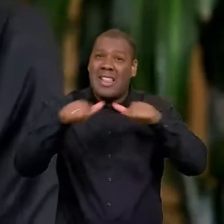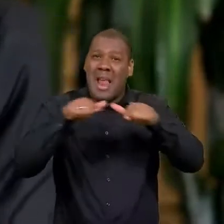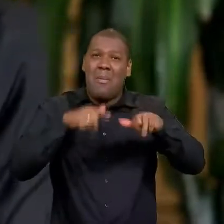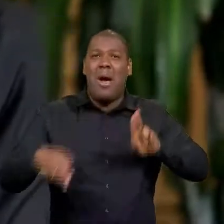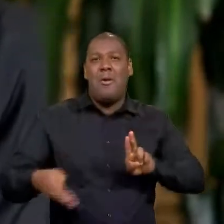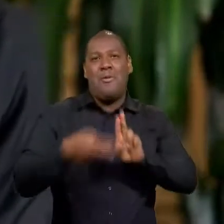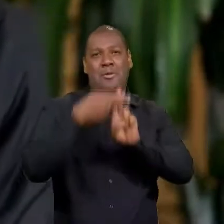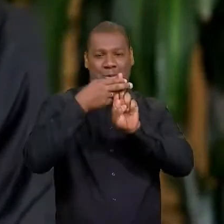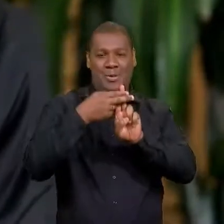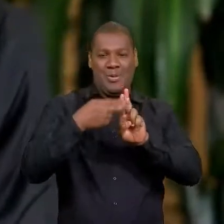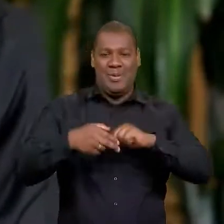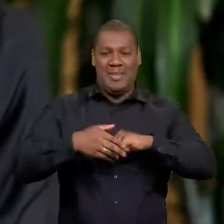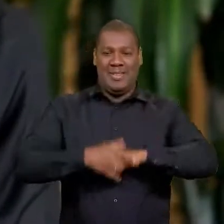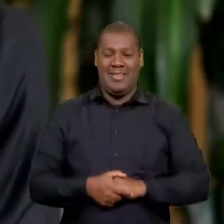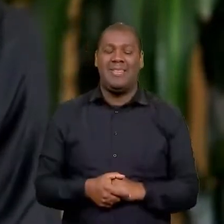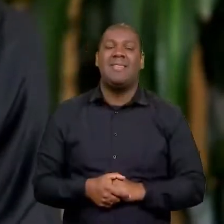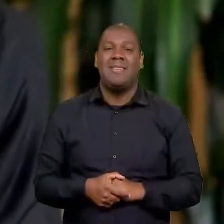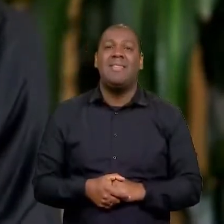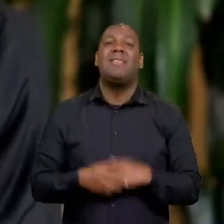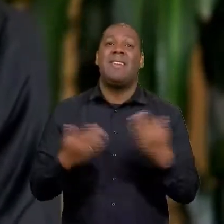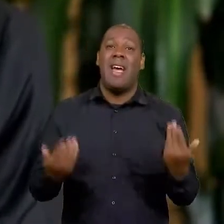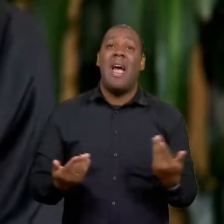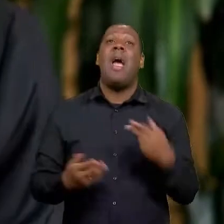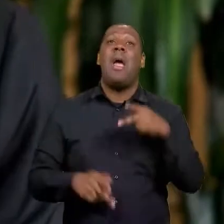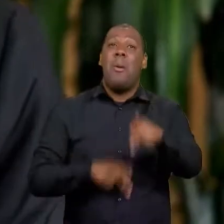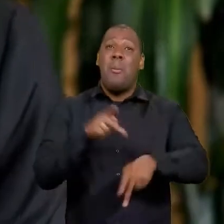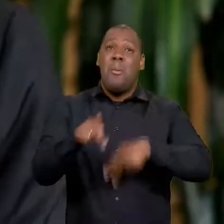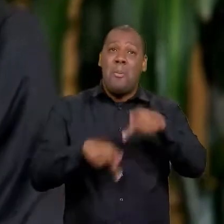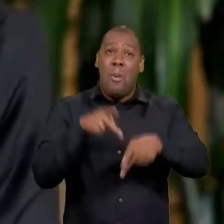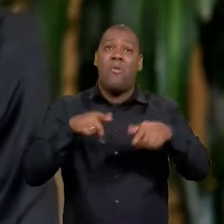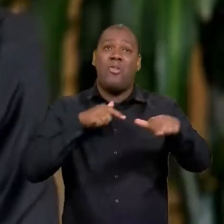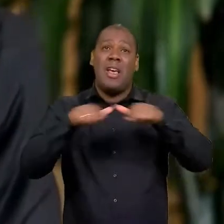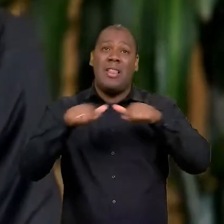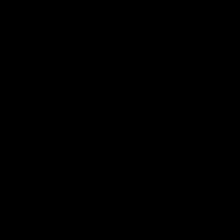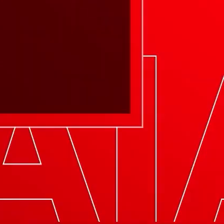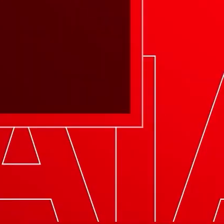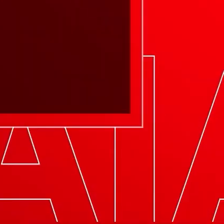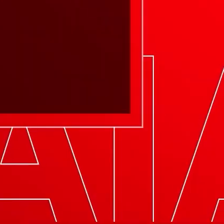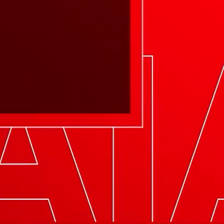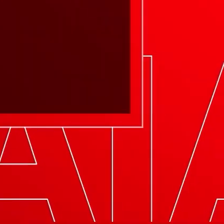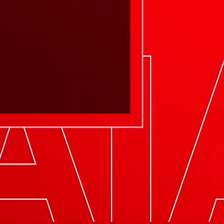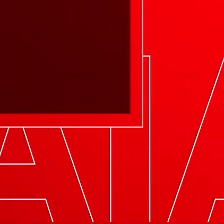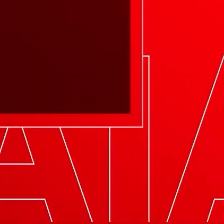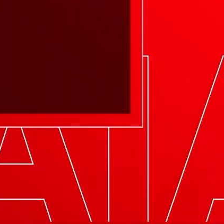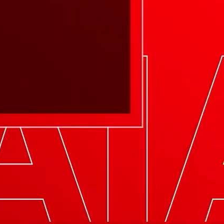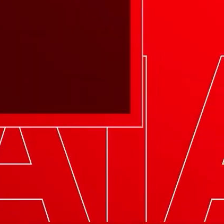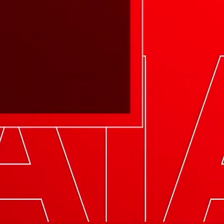essa política do Mais Médicos, que vai ser uma coisa extraordinária para o nosso povo.